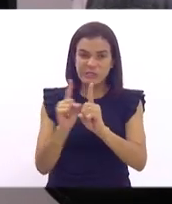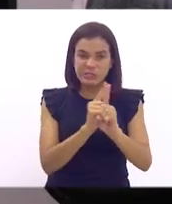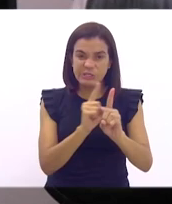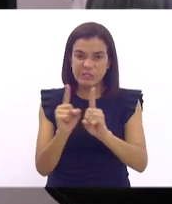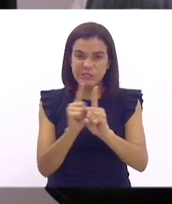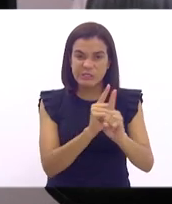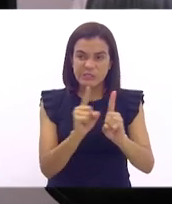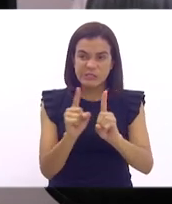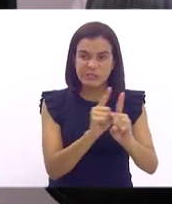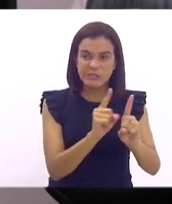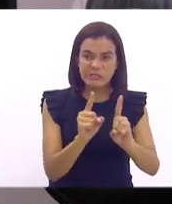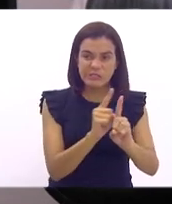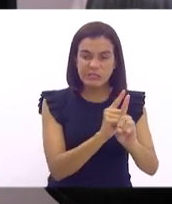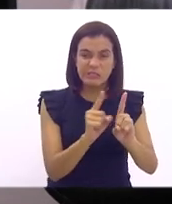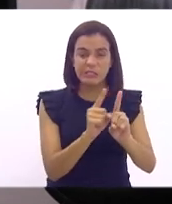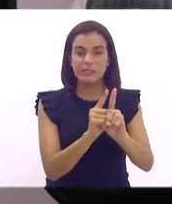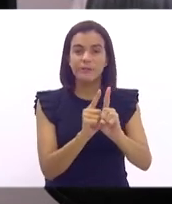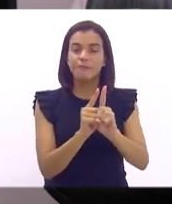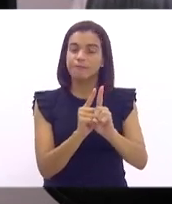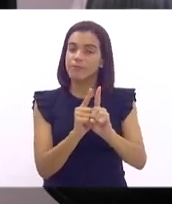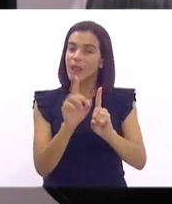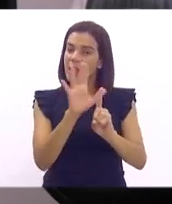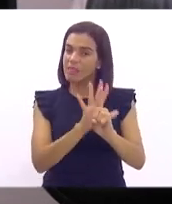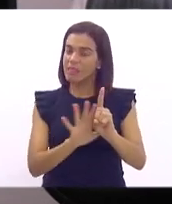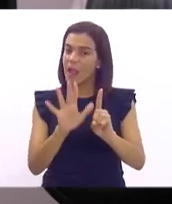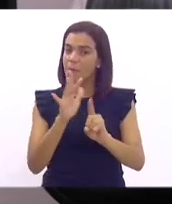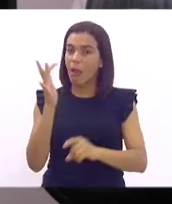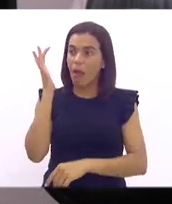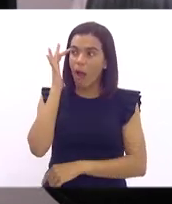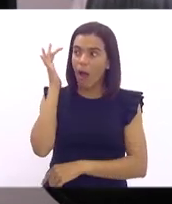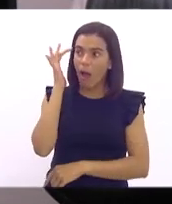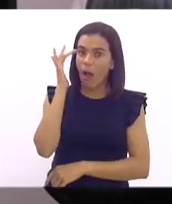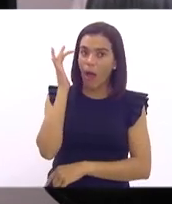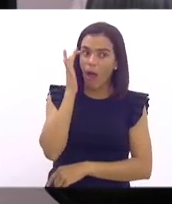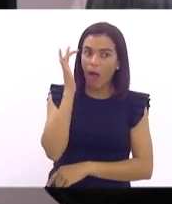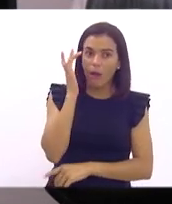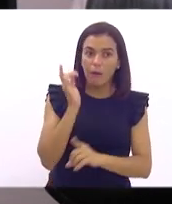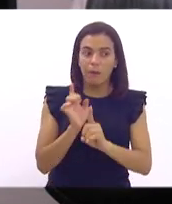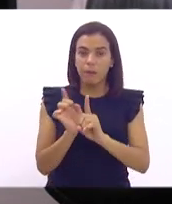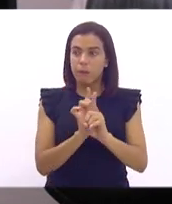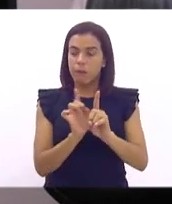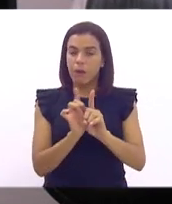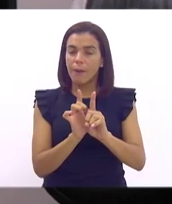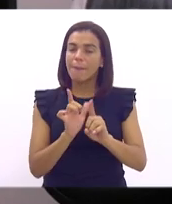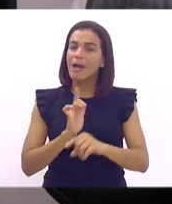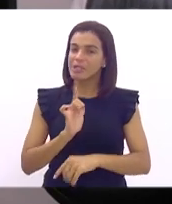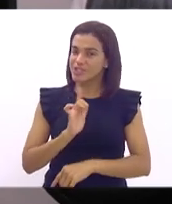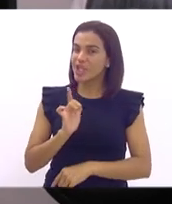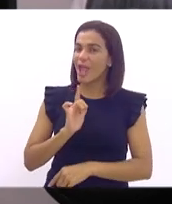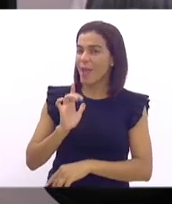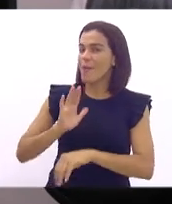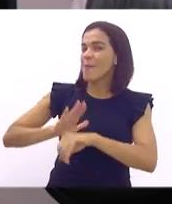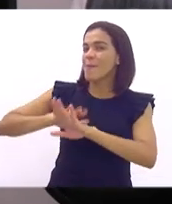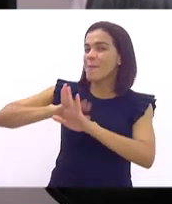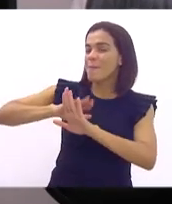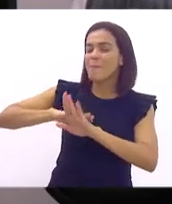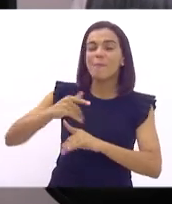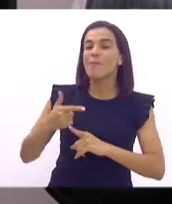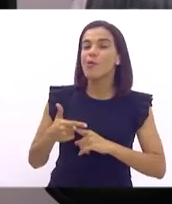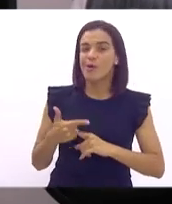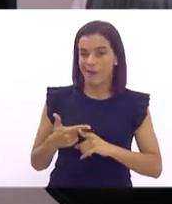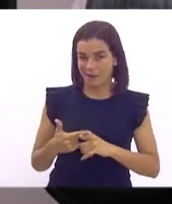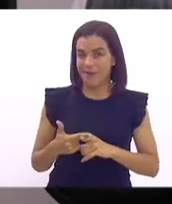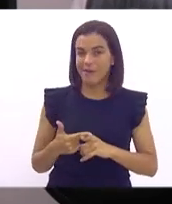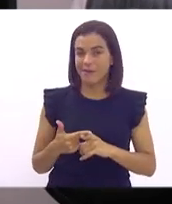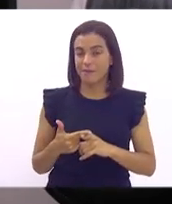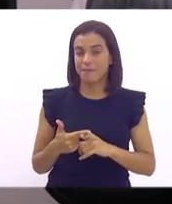a gente pode vir a entender como traços paranoicos, né, mas há uma origem para isso. Né? Ela